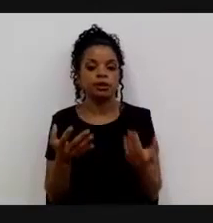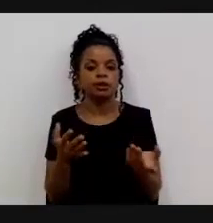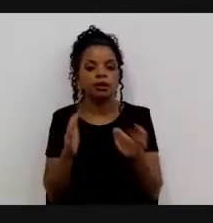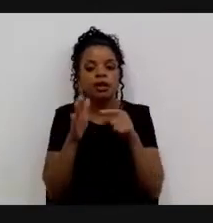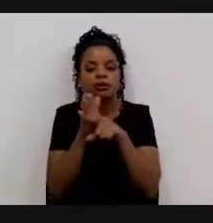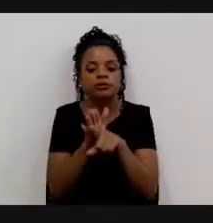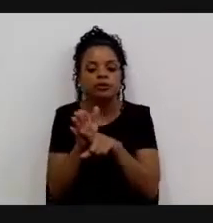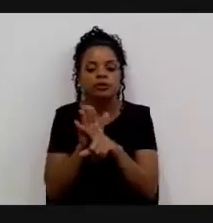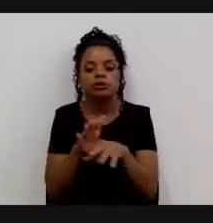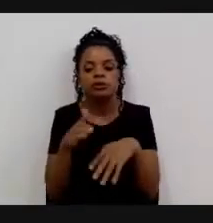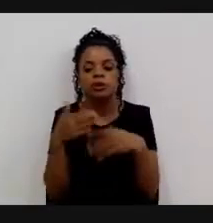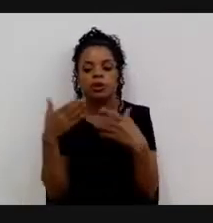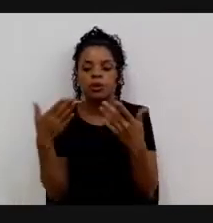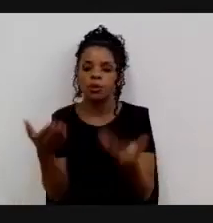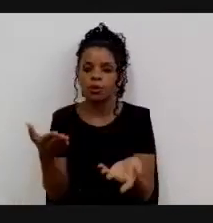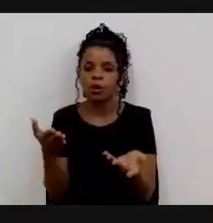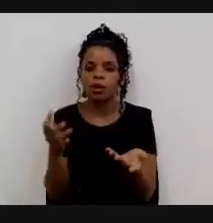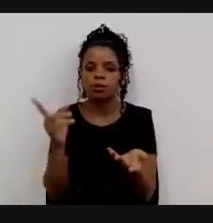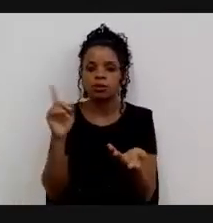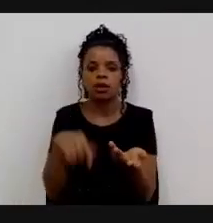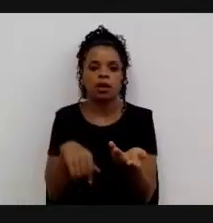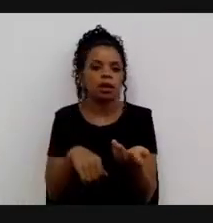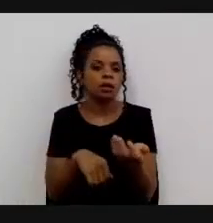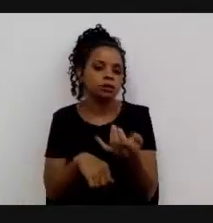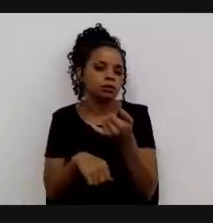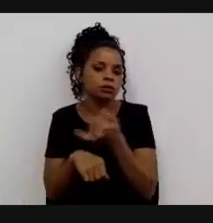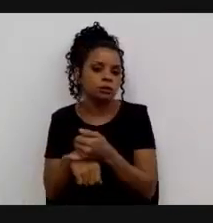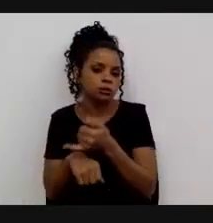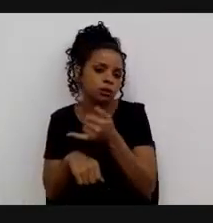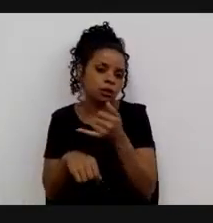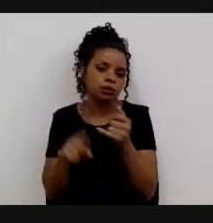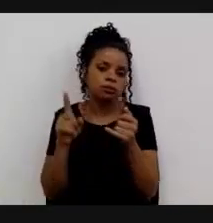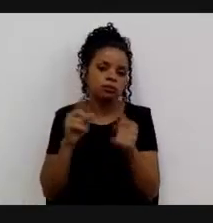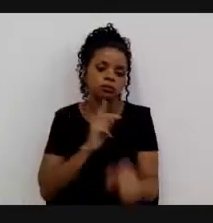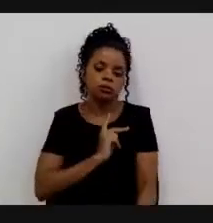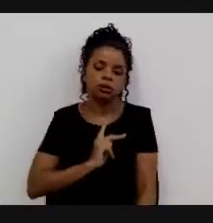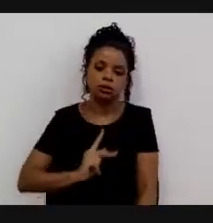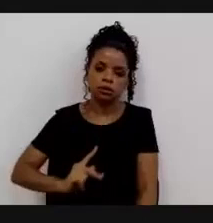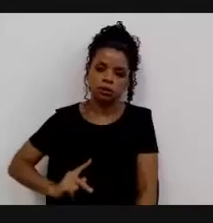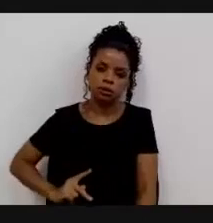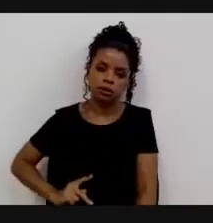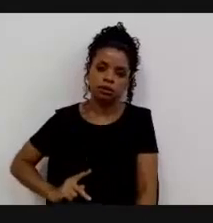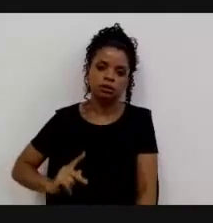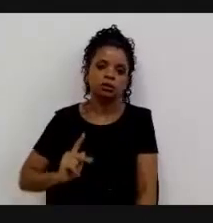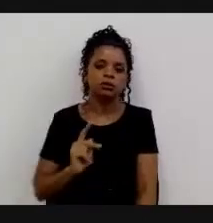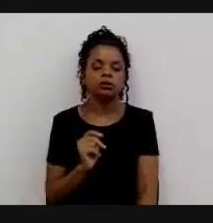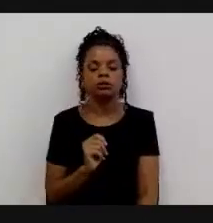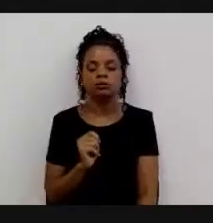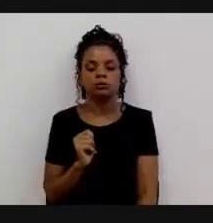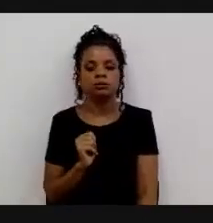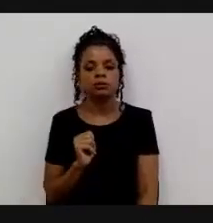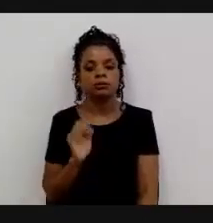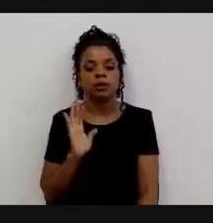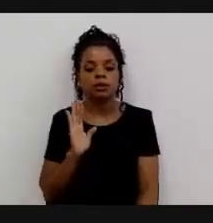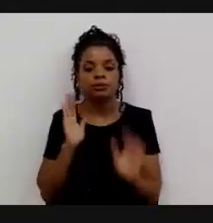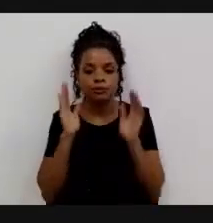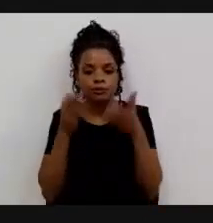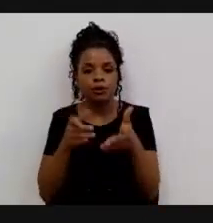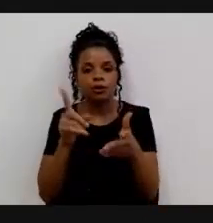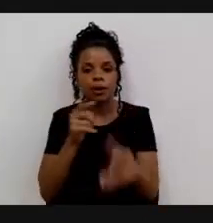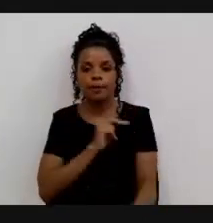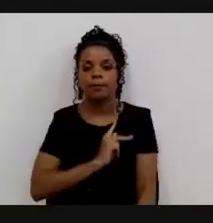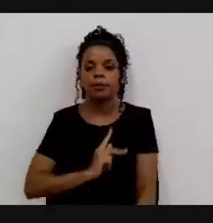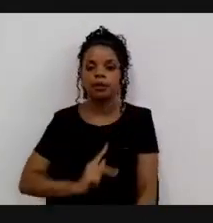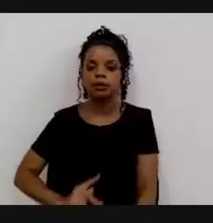cargos, focamos na presidência, porque existem outros cargos, o nosso foco foi na